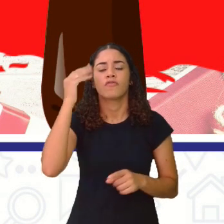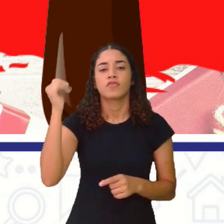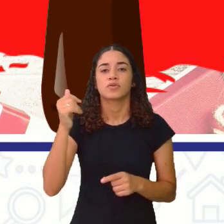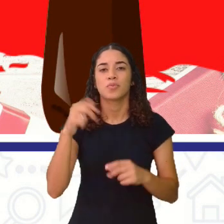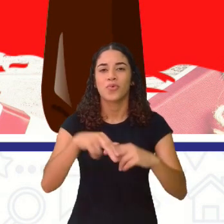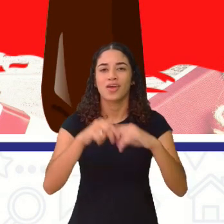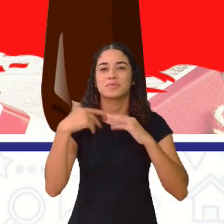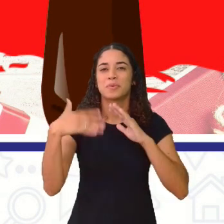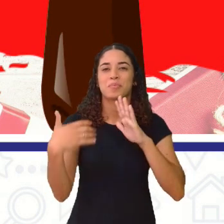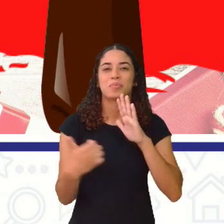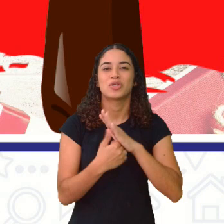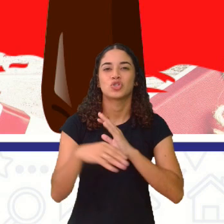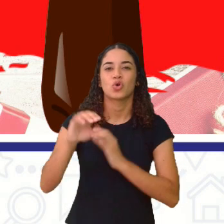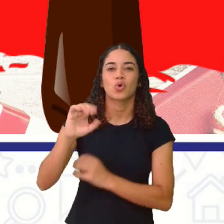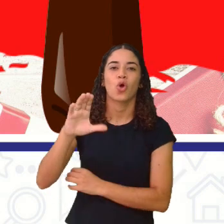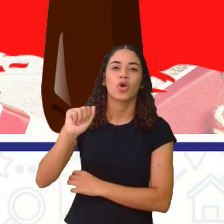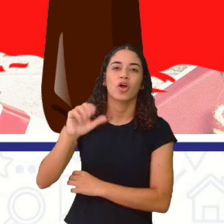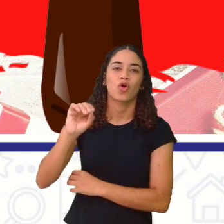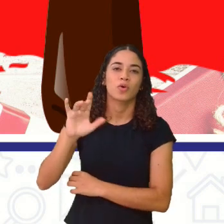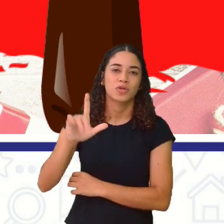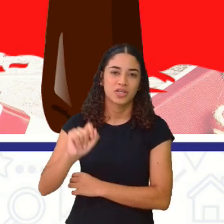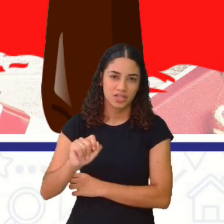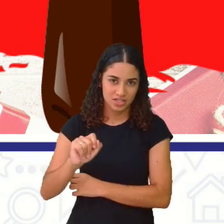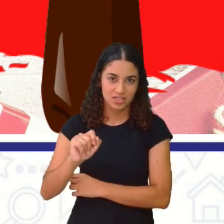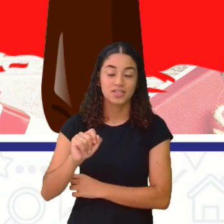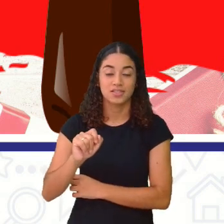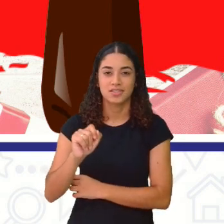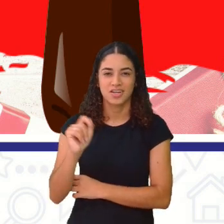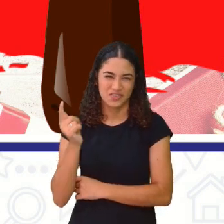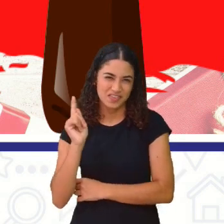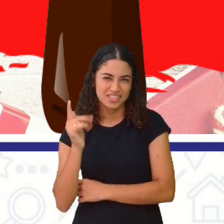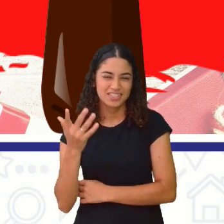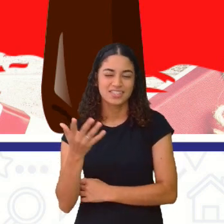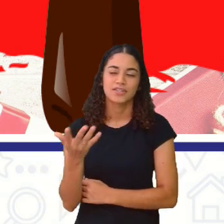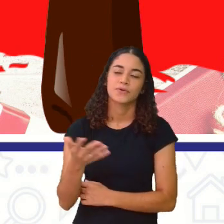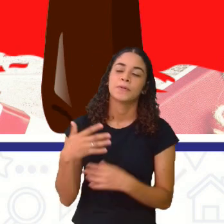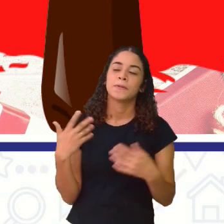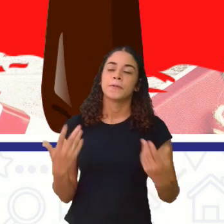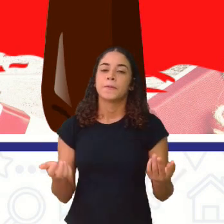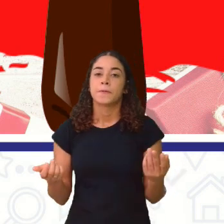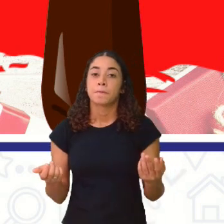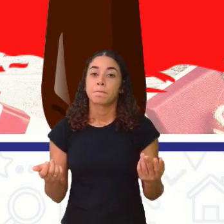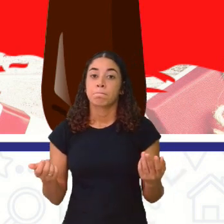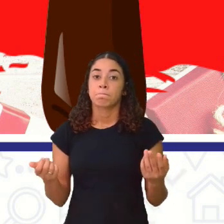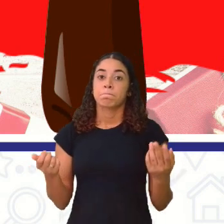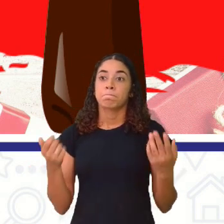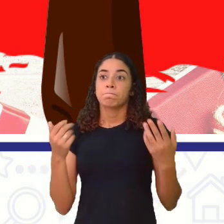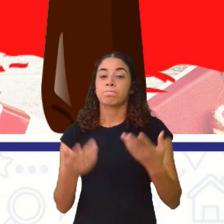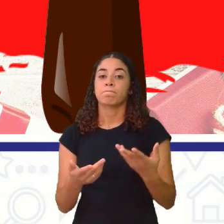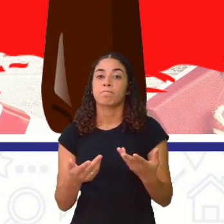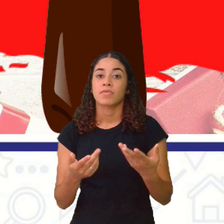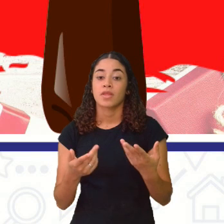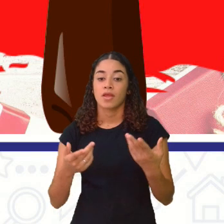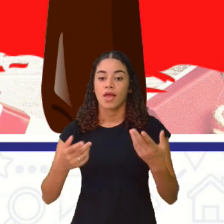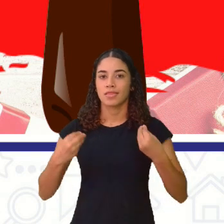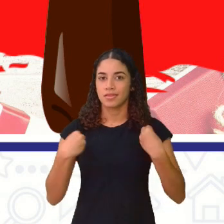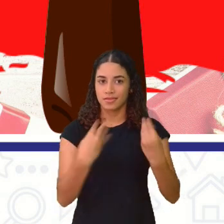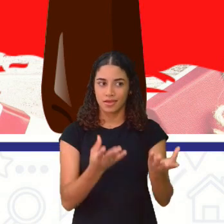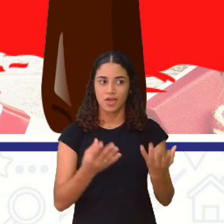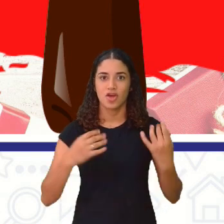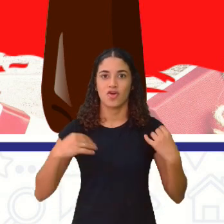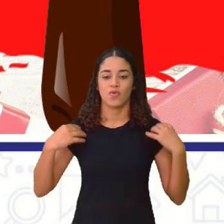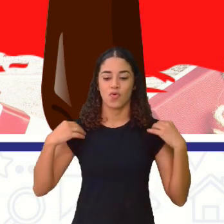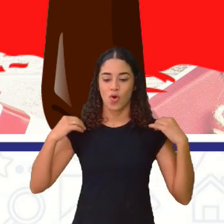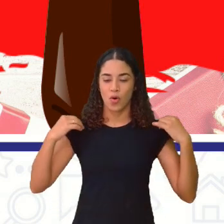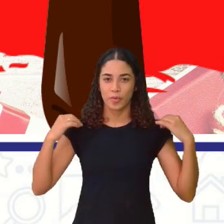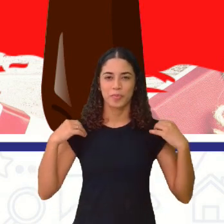Coca-Cola. Então a Coca-Cola ela deu ali as vestes, né, vermelhas e brancas, né, para